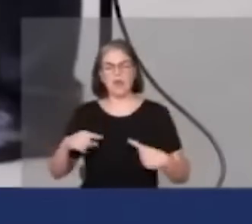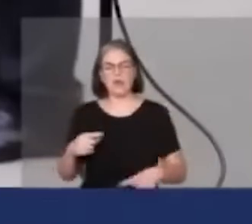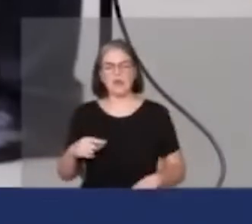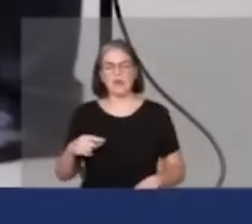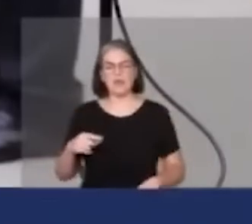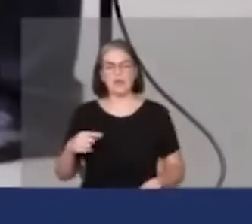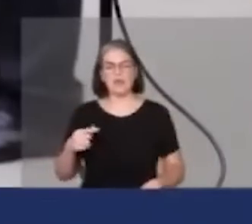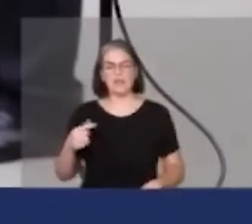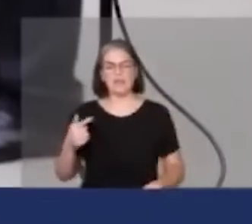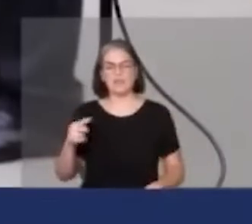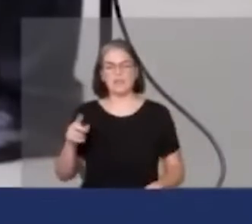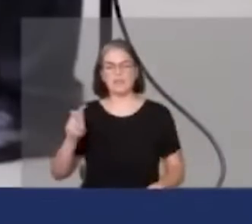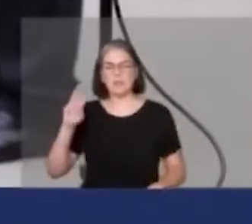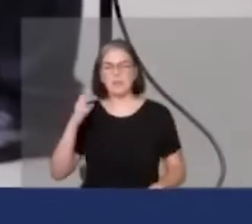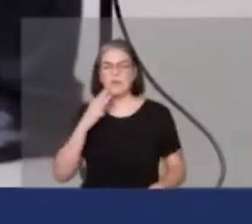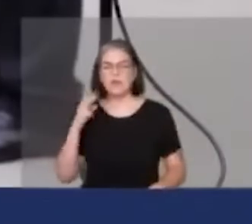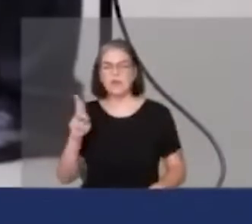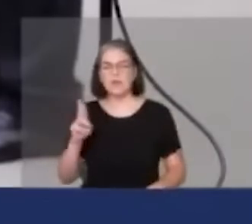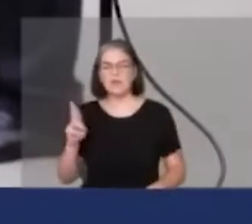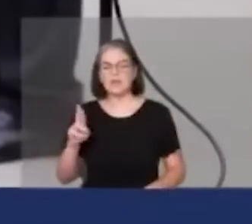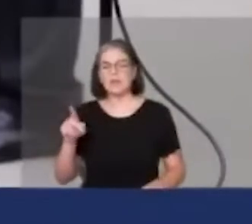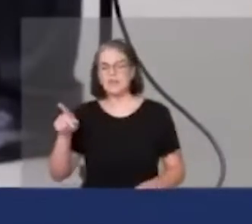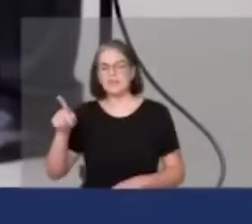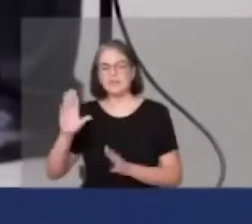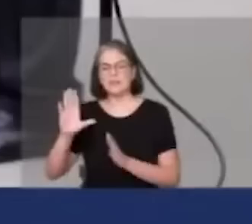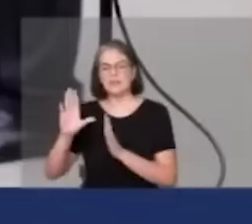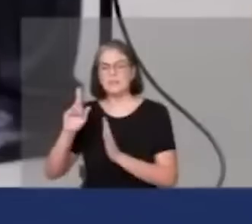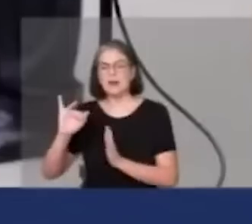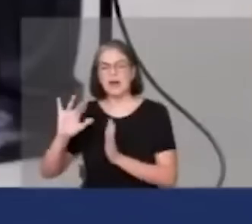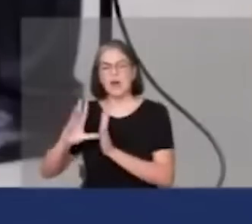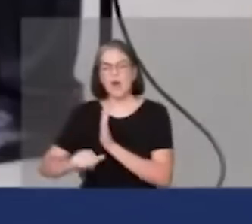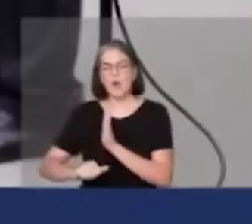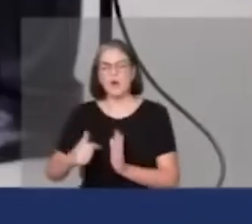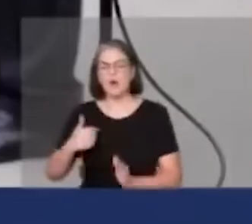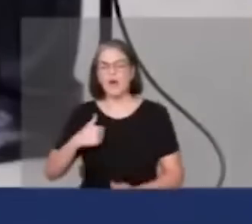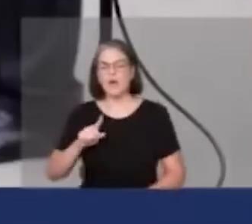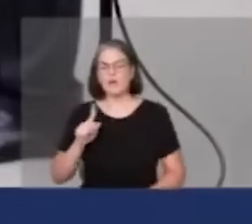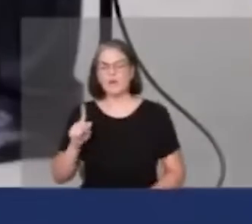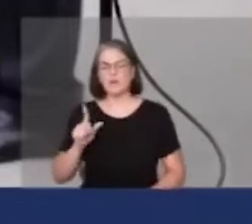Não vamos, vamos, vamos nos respeitar. Carabia! 60 milhões!